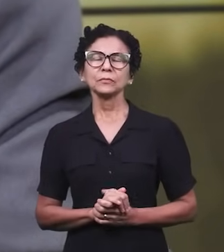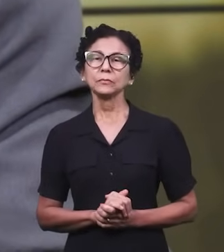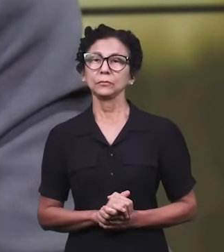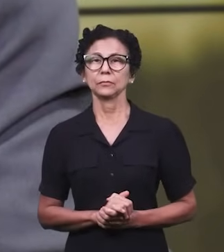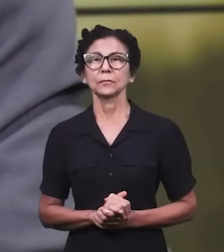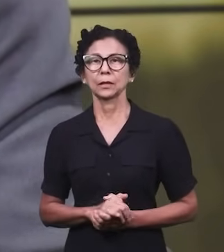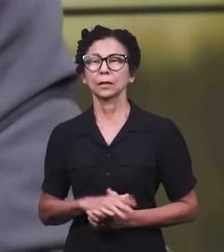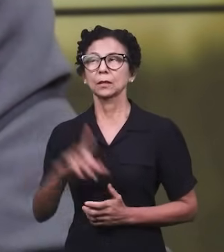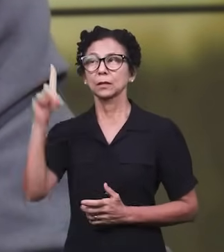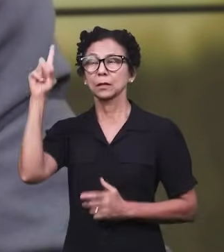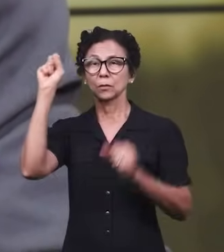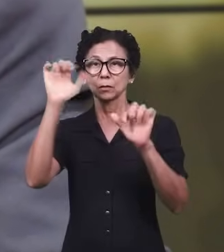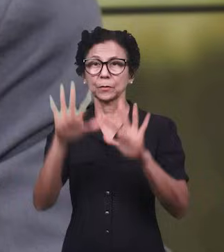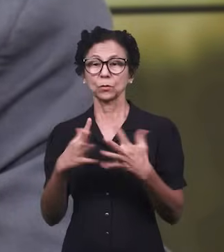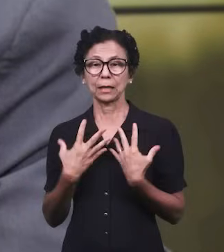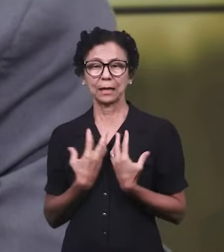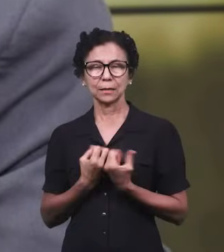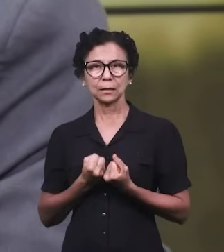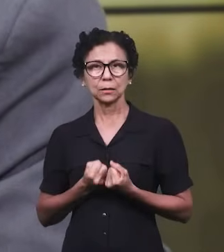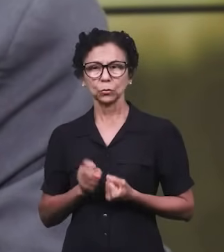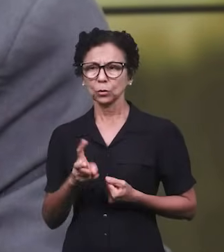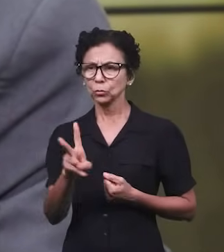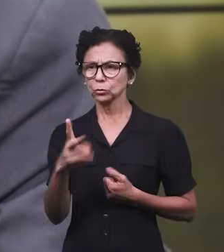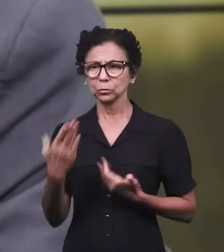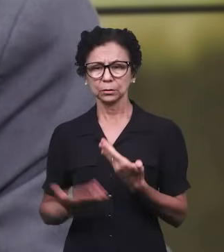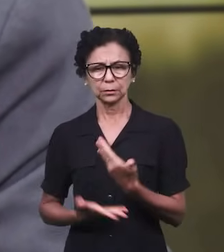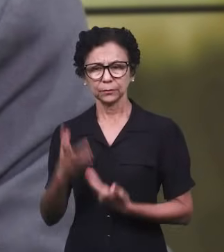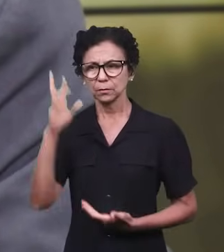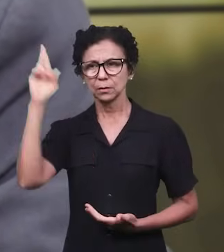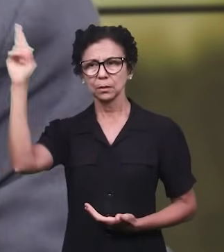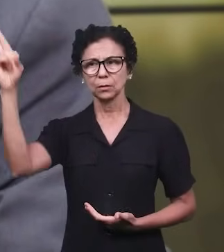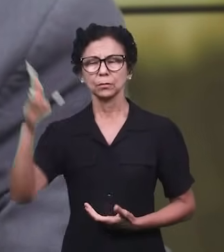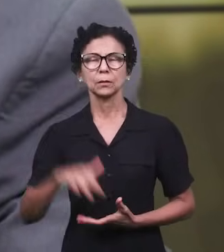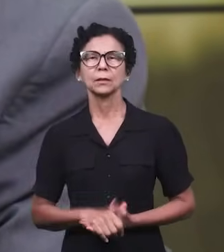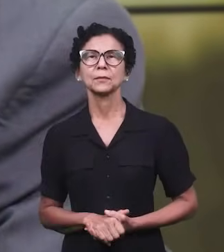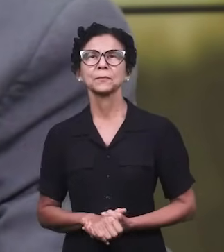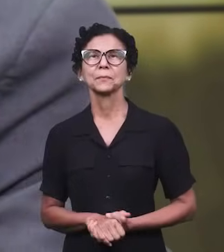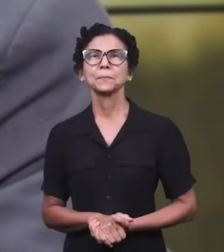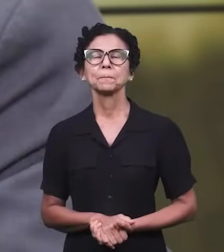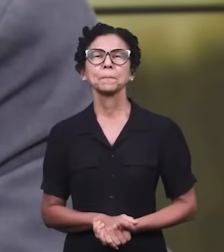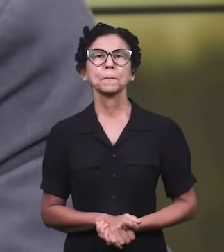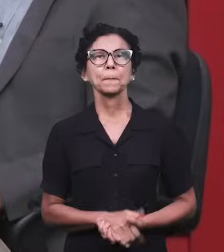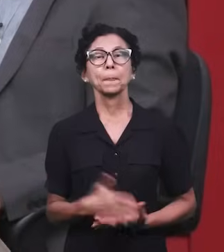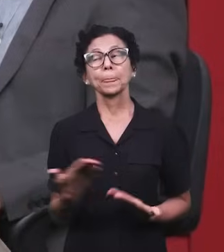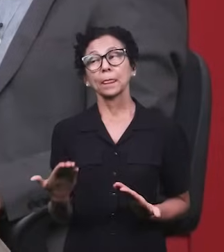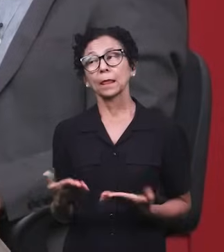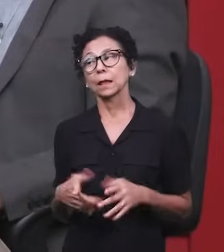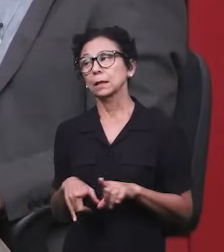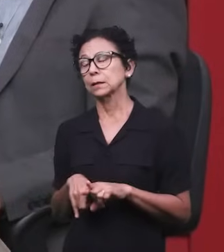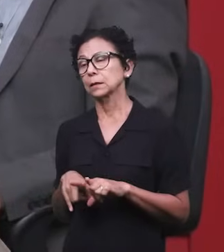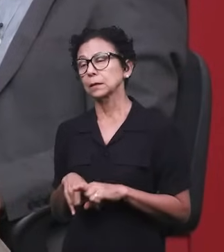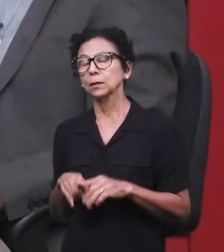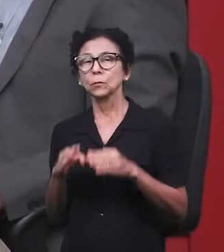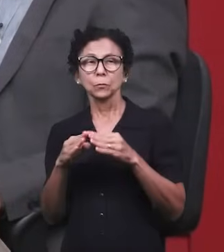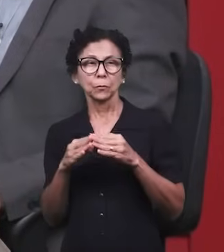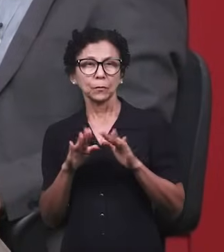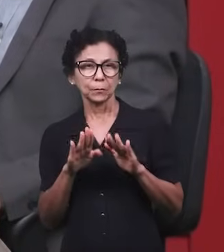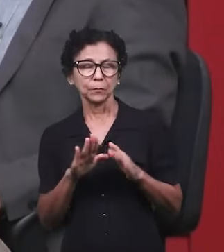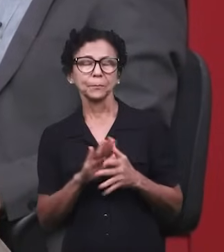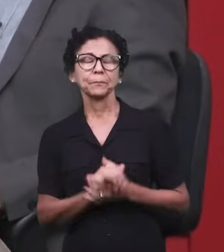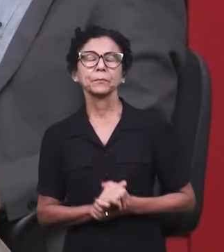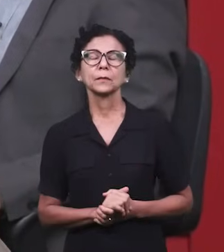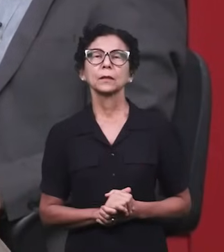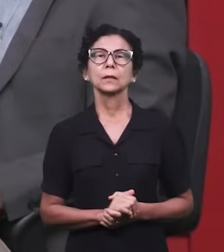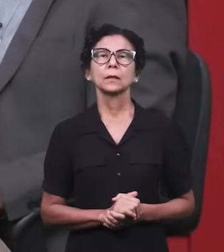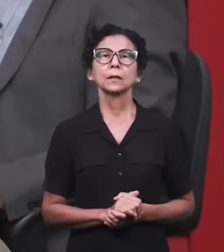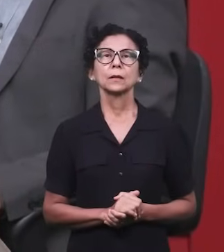bênção, mas continuou aos pés do Senhor, continuou vivendo, até para que aquilo fosse prorrogado, né? Até porque, se me permite só falar, até